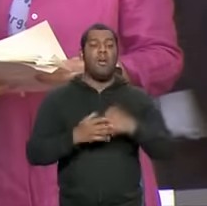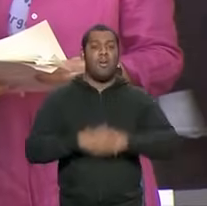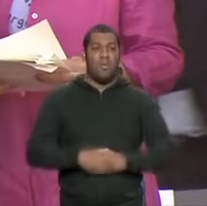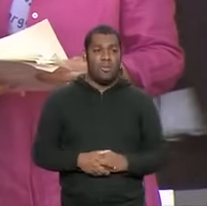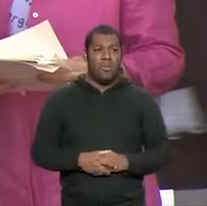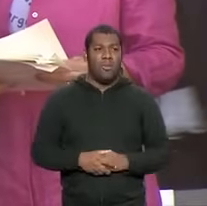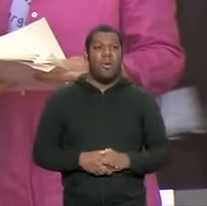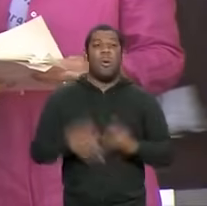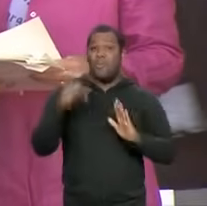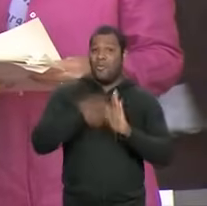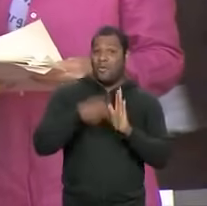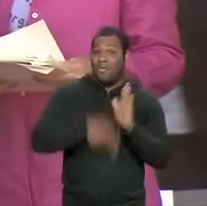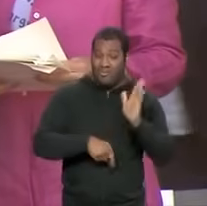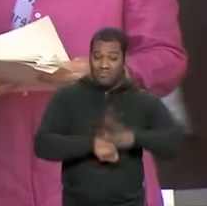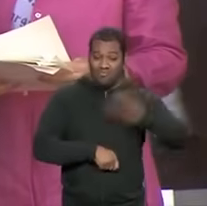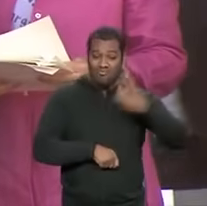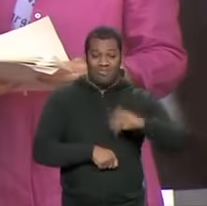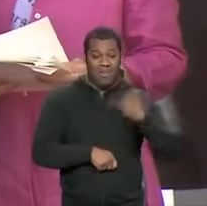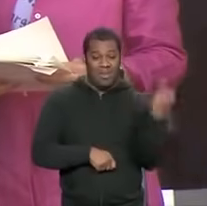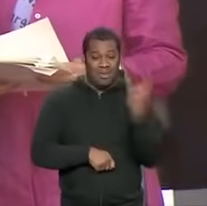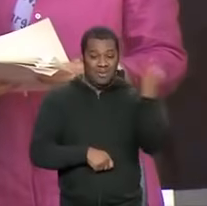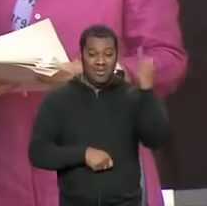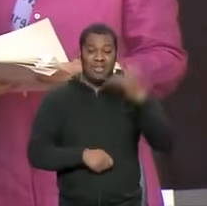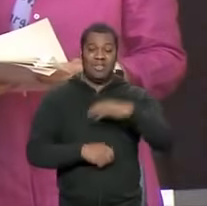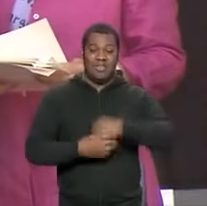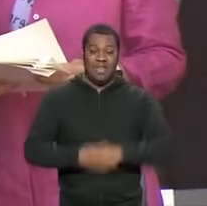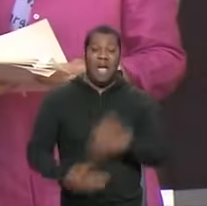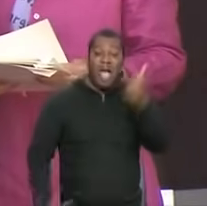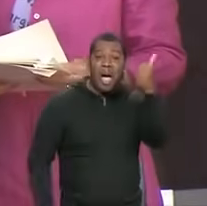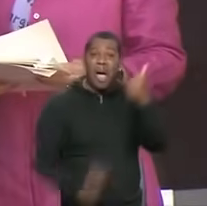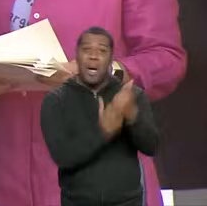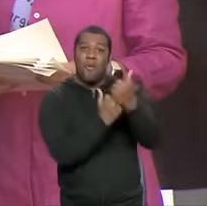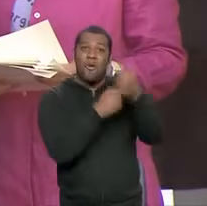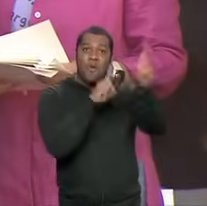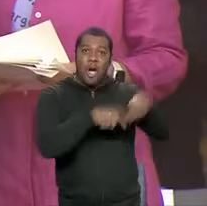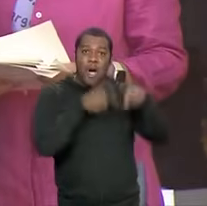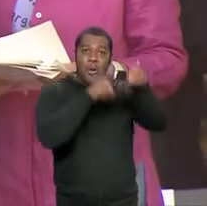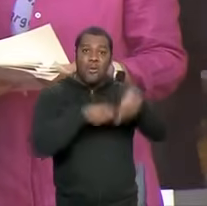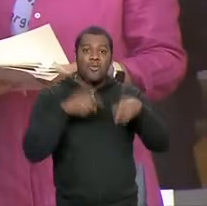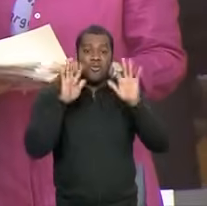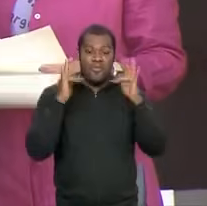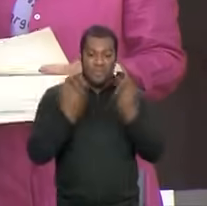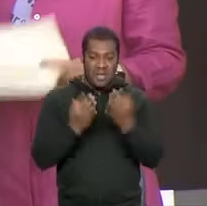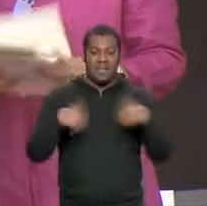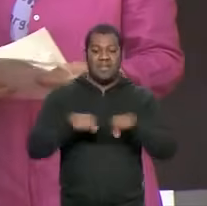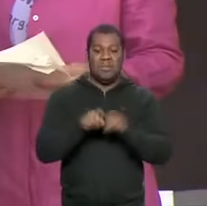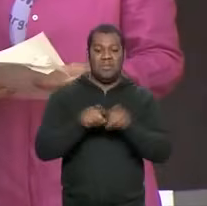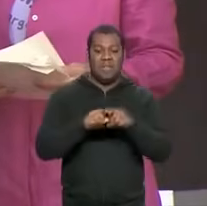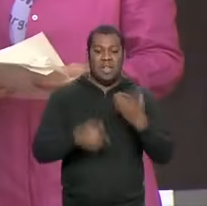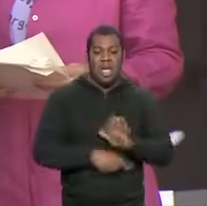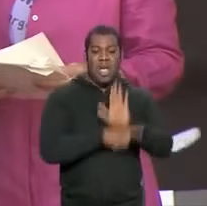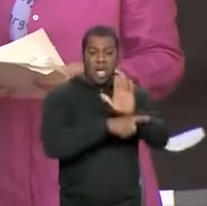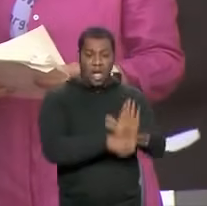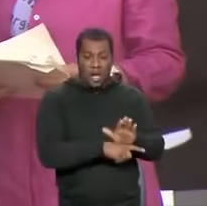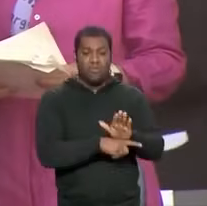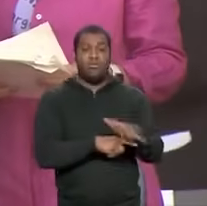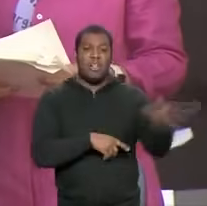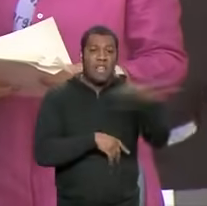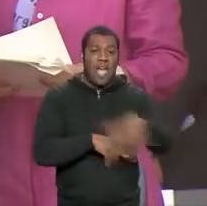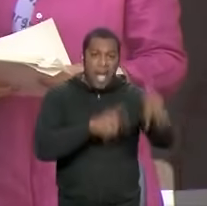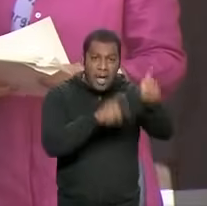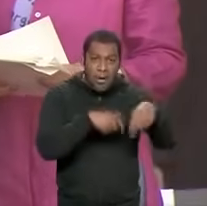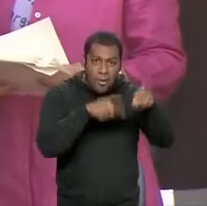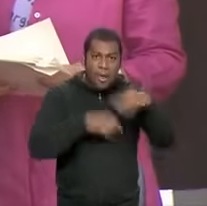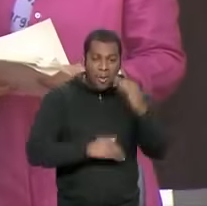será o maior da história vai fortalecer Agricultura Familiar aumentar a produtividade no campo